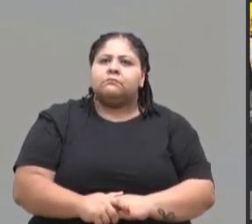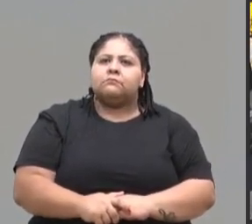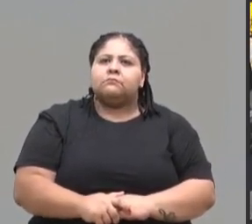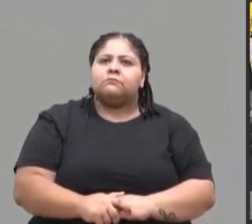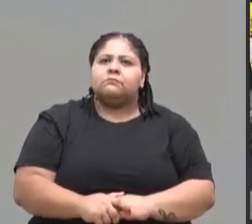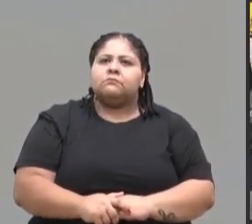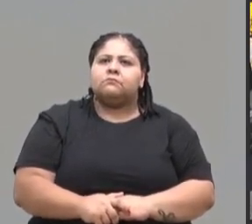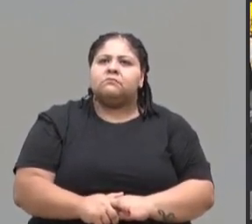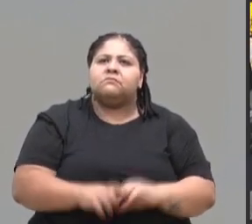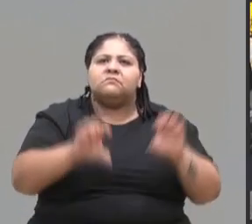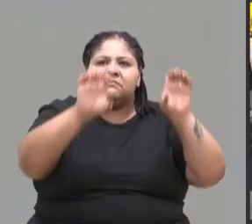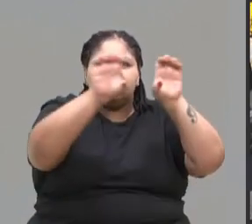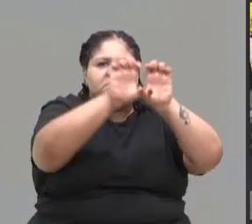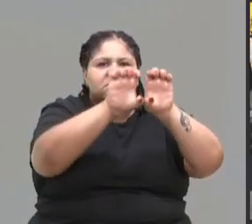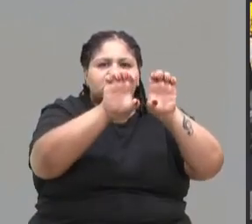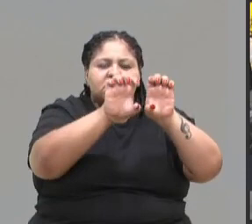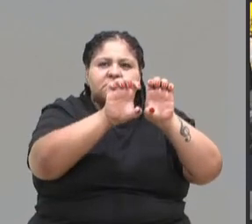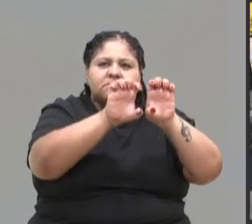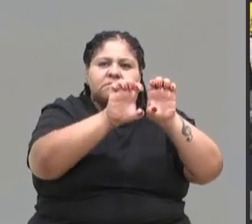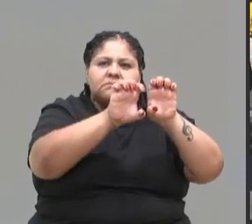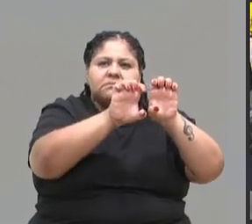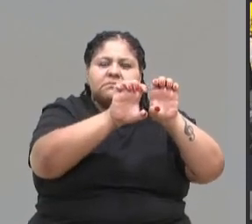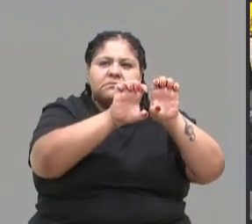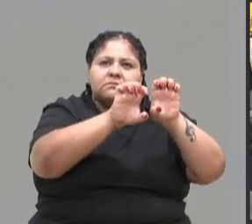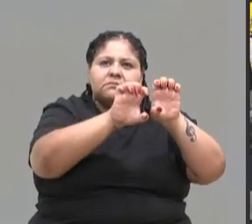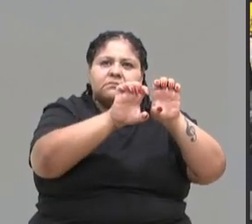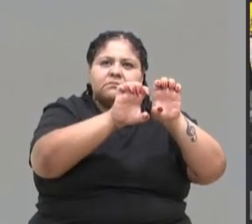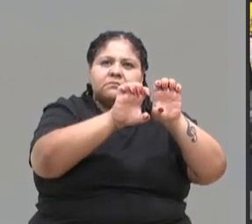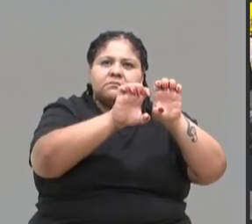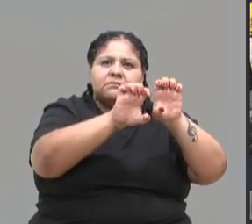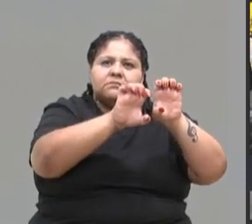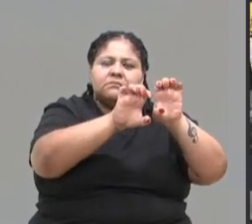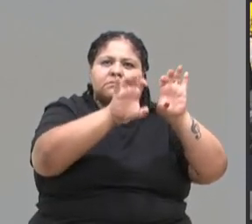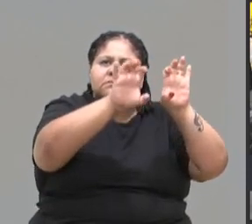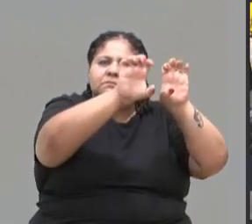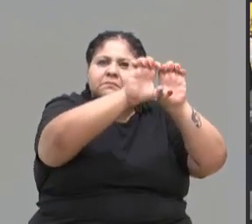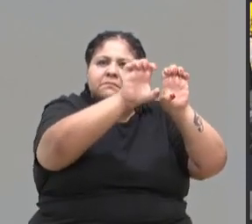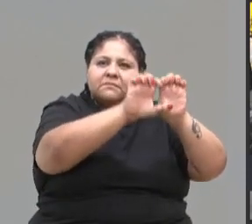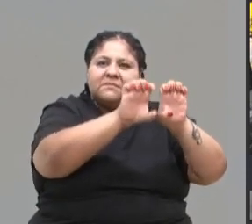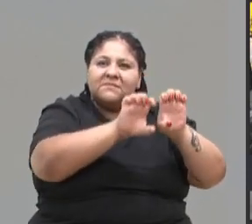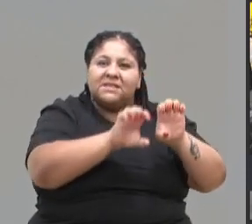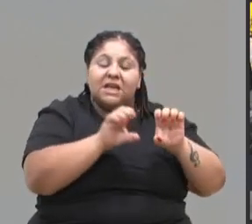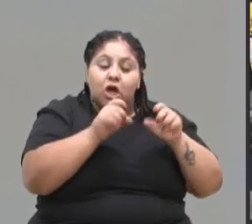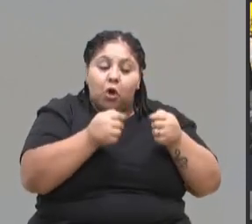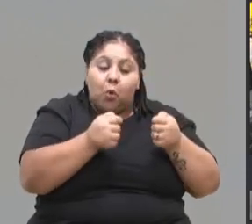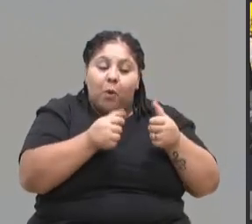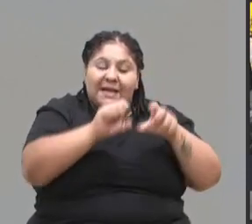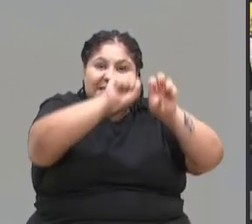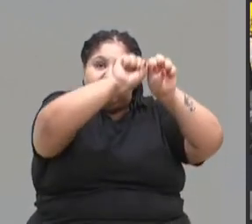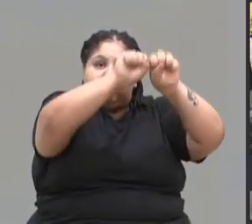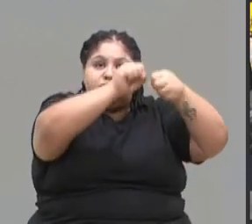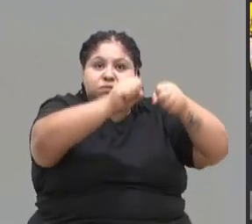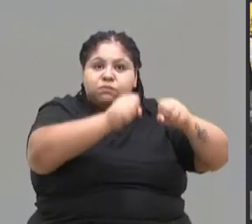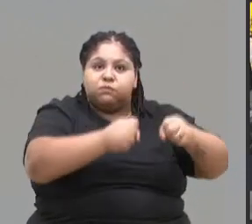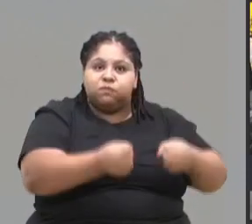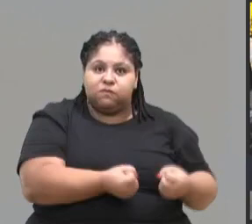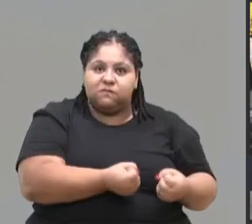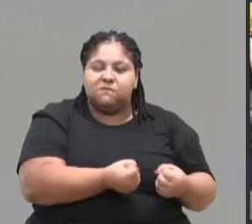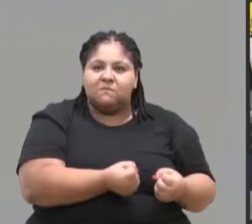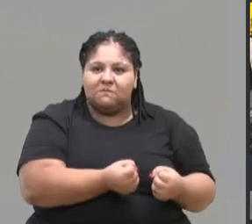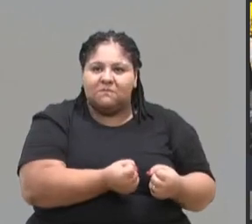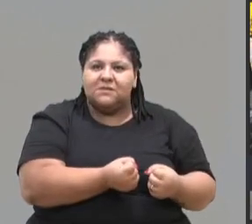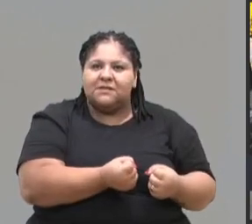uma estrutura que está caindo, uma marquise está caindo em plena